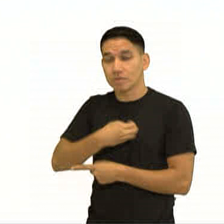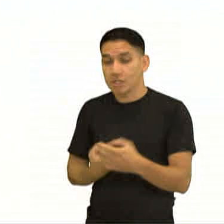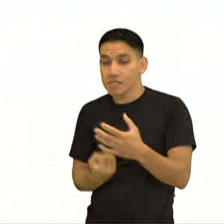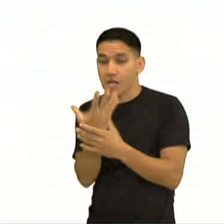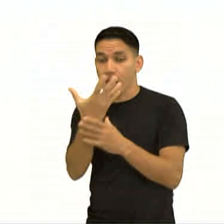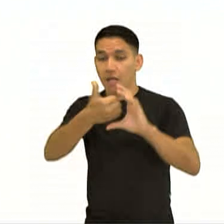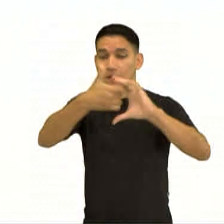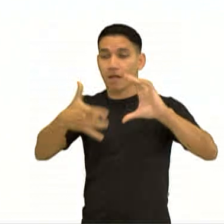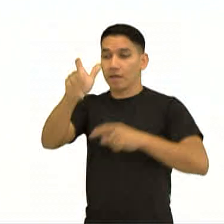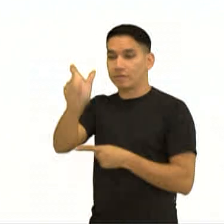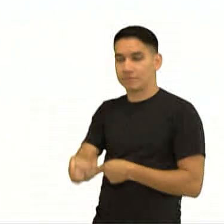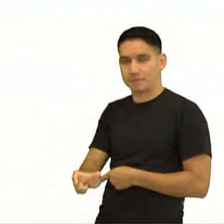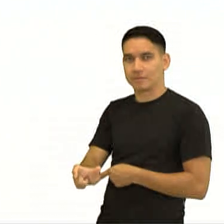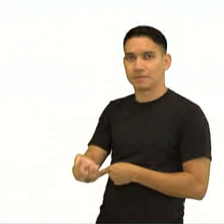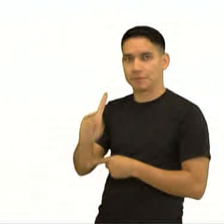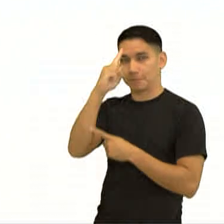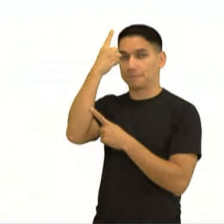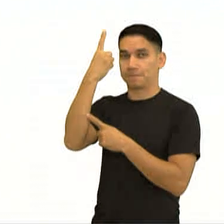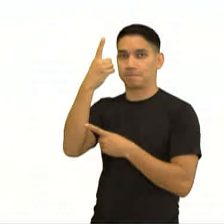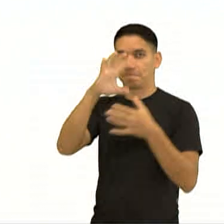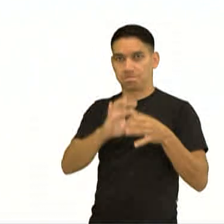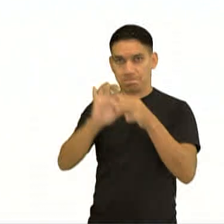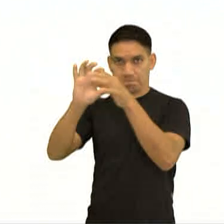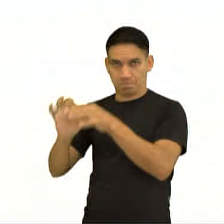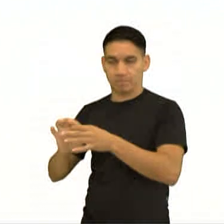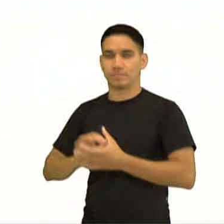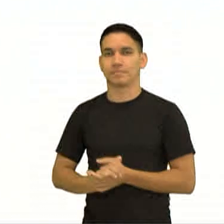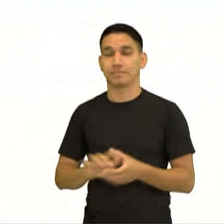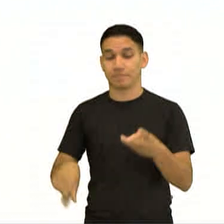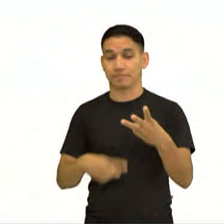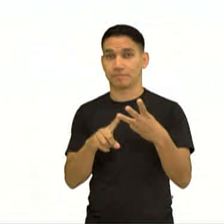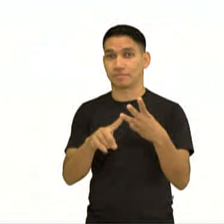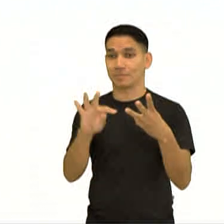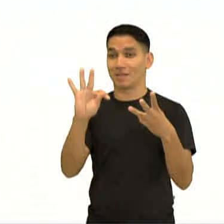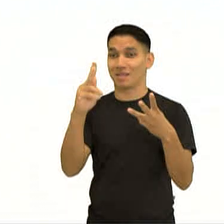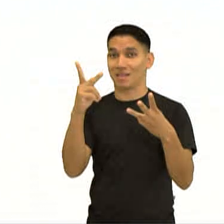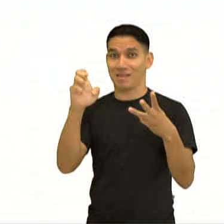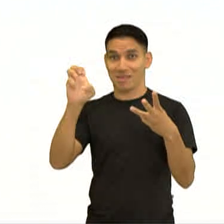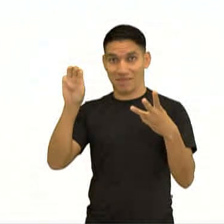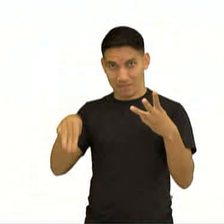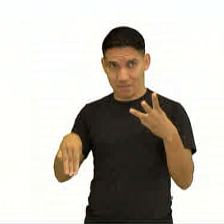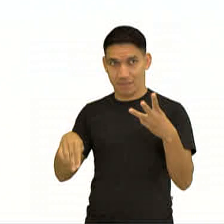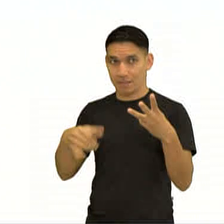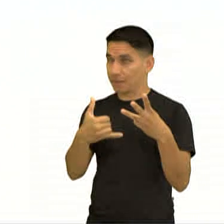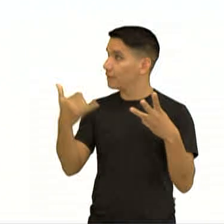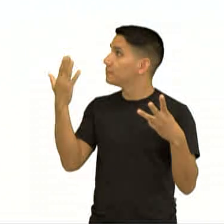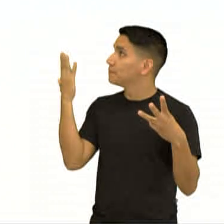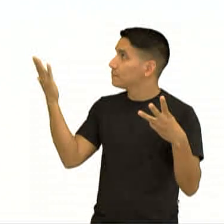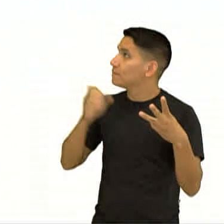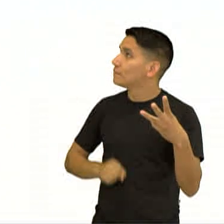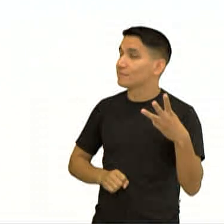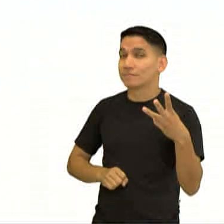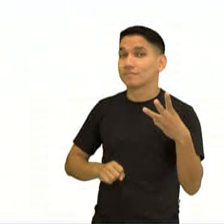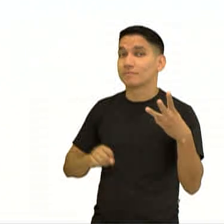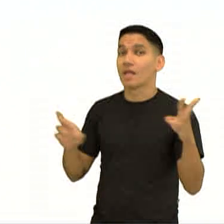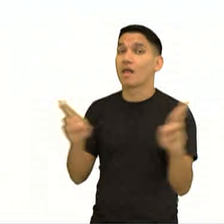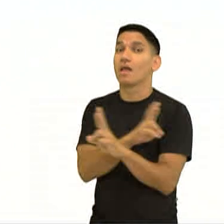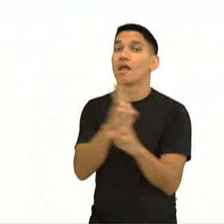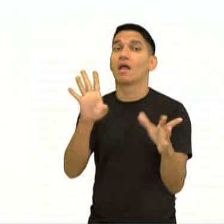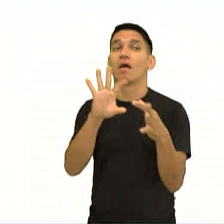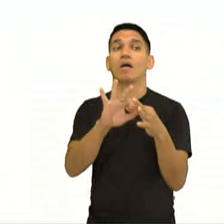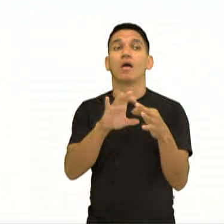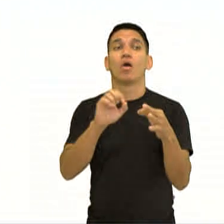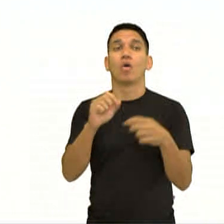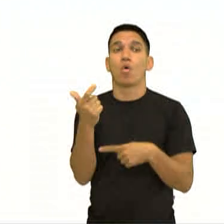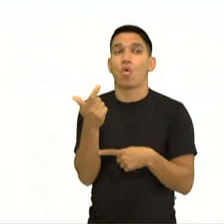ali criado para ser o mascote, tá bom? E o them, que está aqui na linha número 5, se refere a old things.